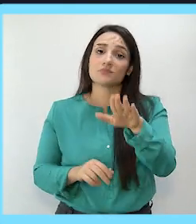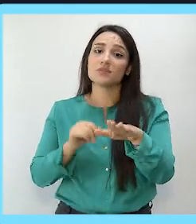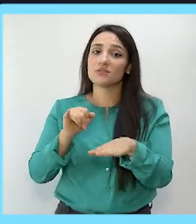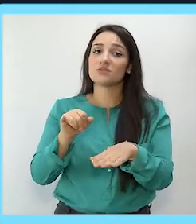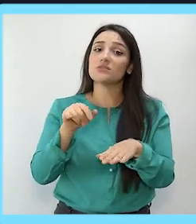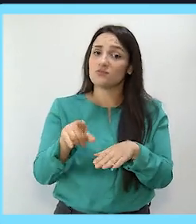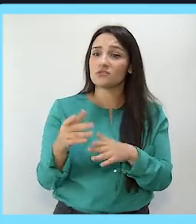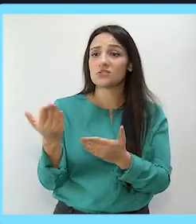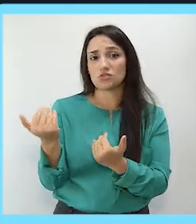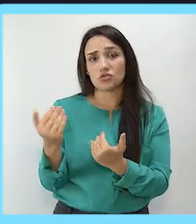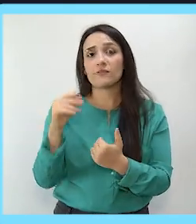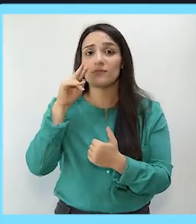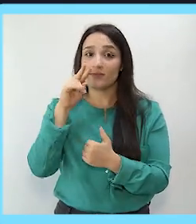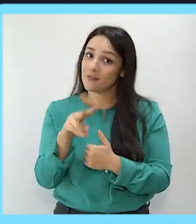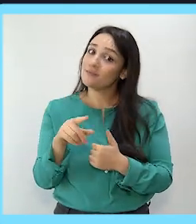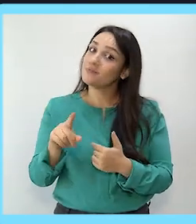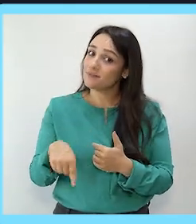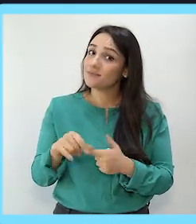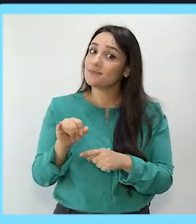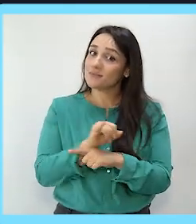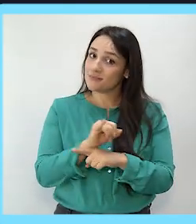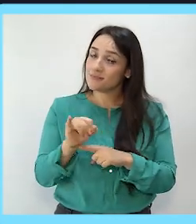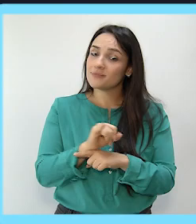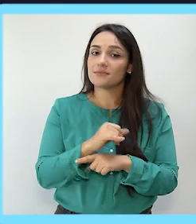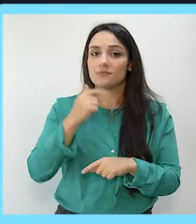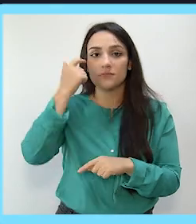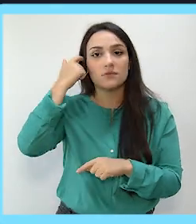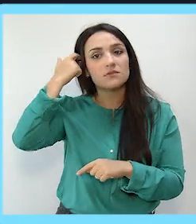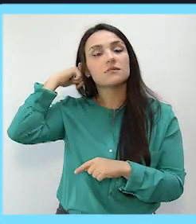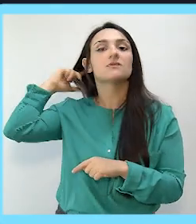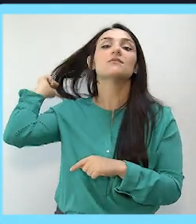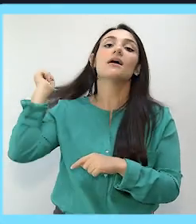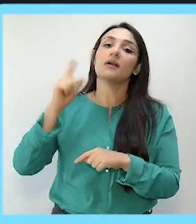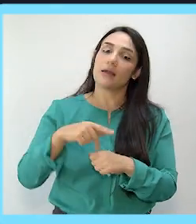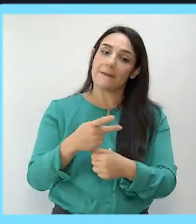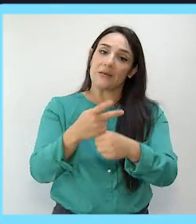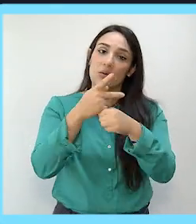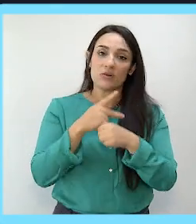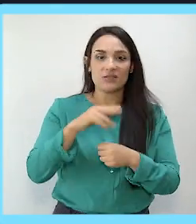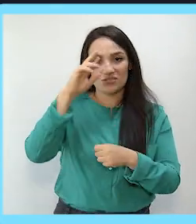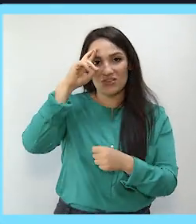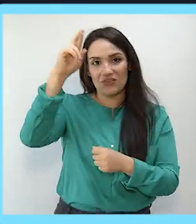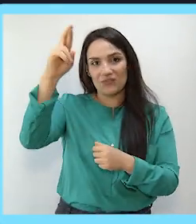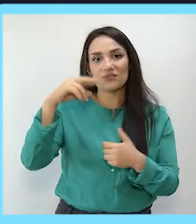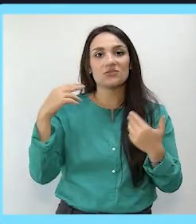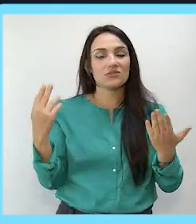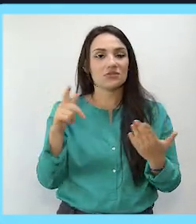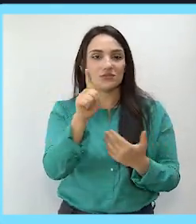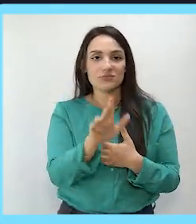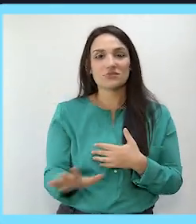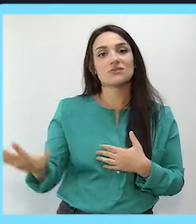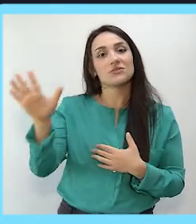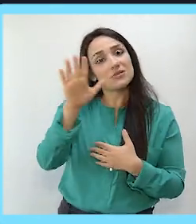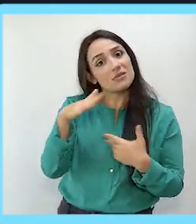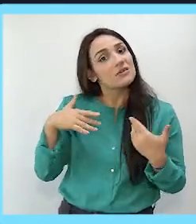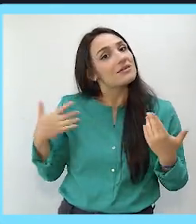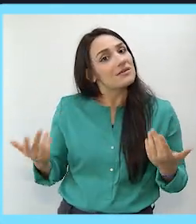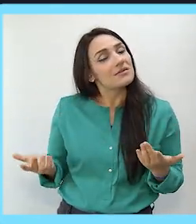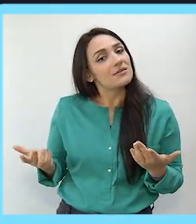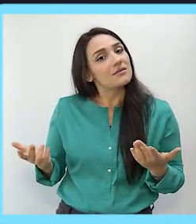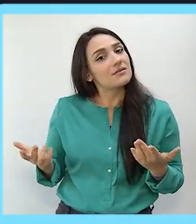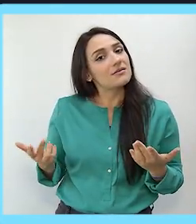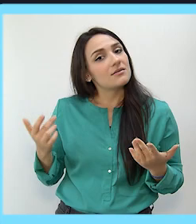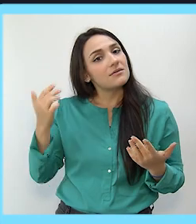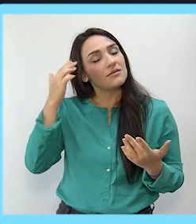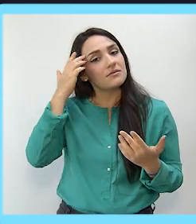acompanhando, muitos jovens, pessoas acompanham o nosso programa, você vê, a gente fala hoje de procuradora-chefe, né? Procuradora-geral, perdão. A gente está